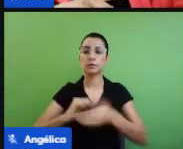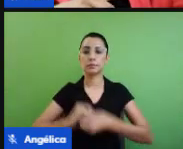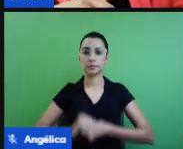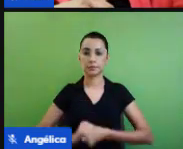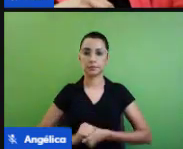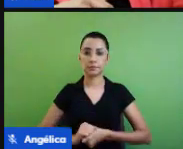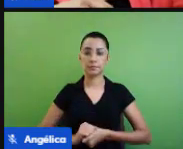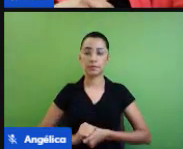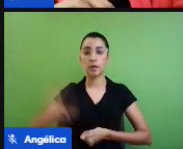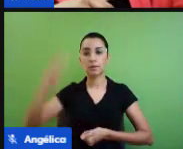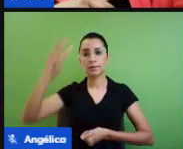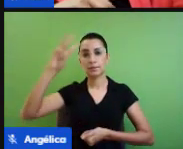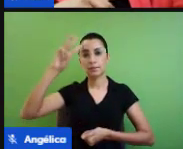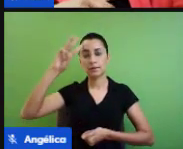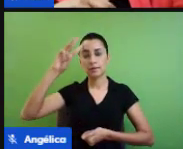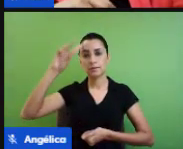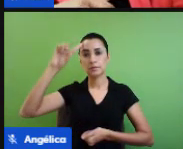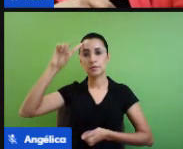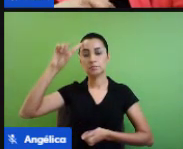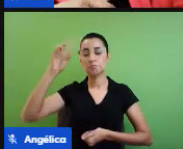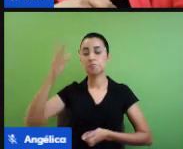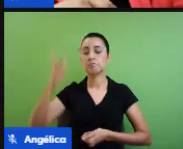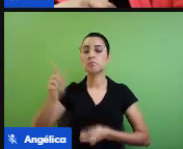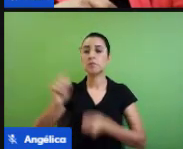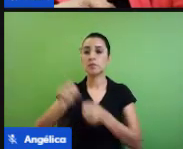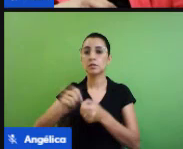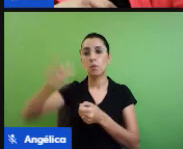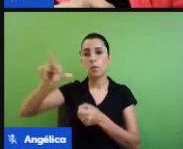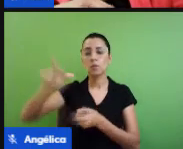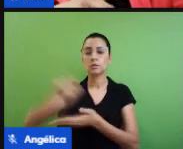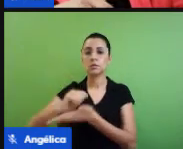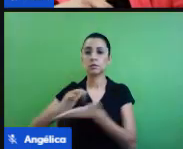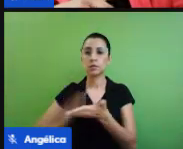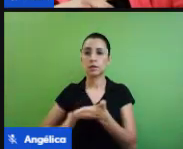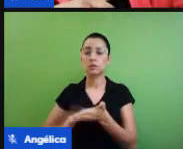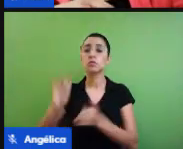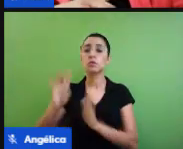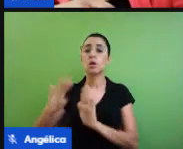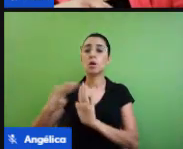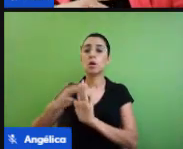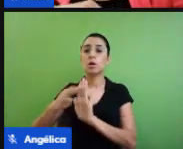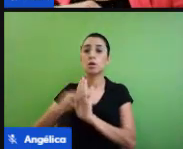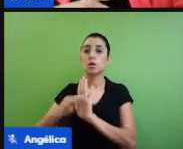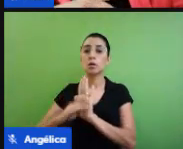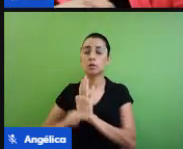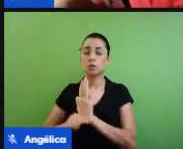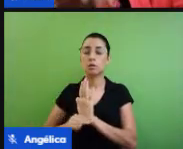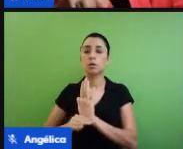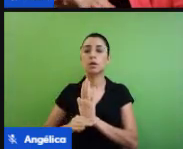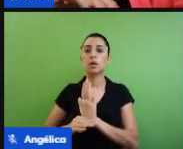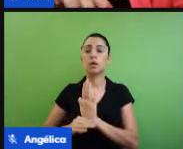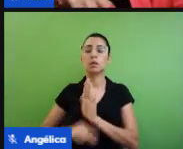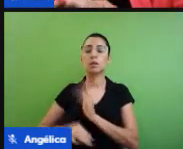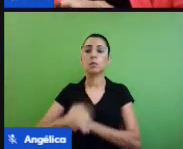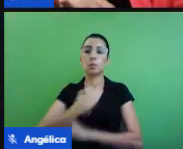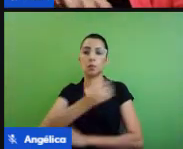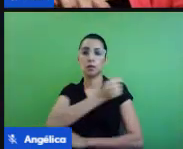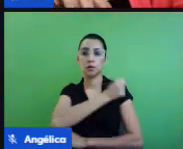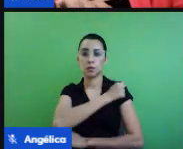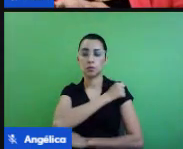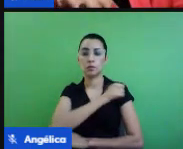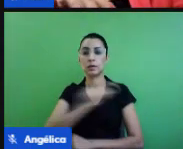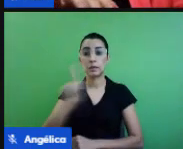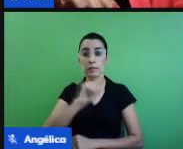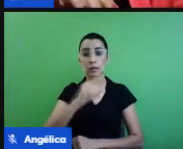na terça, dia tal, ele vai fazer tal atividade. Então, isso daí é só uma sugestão de roteiro para o aluno